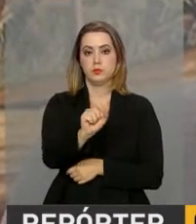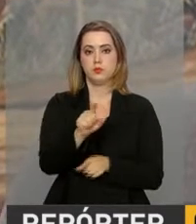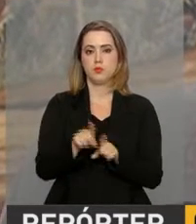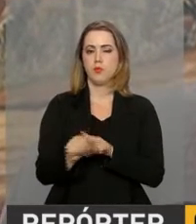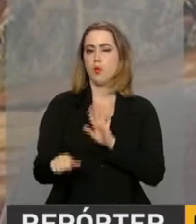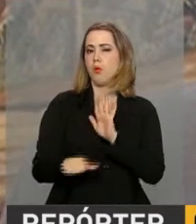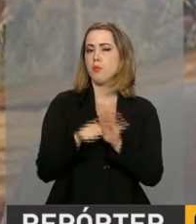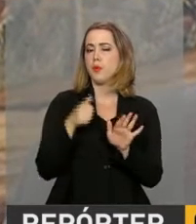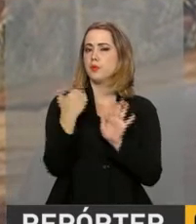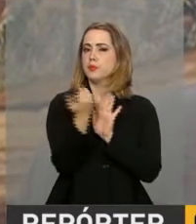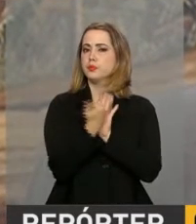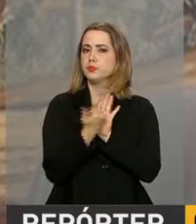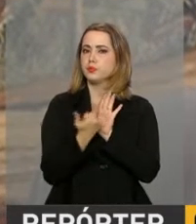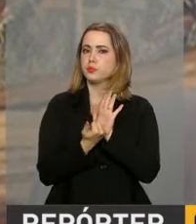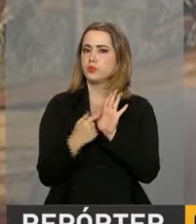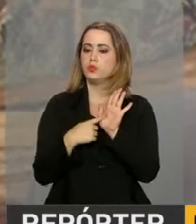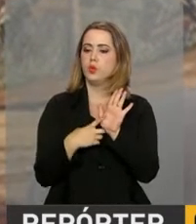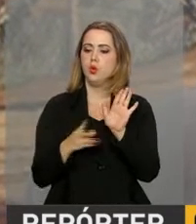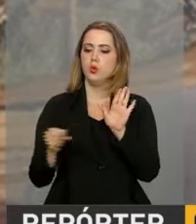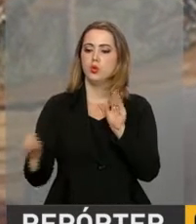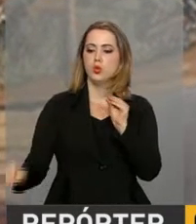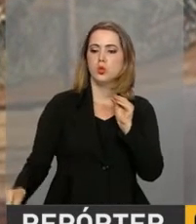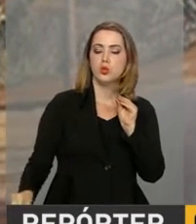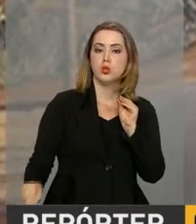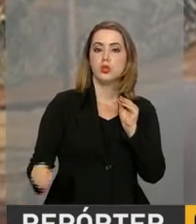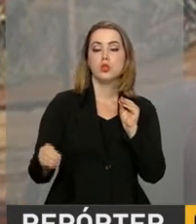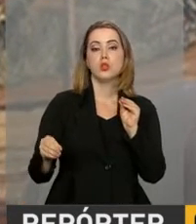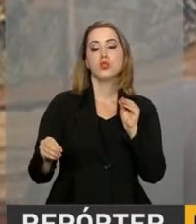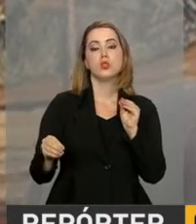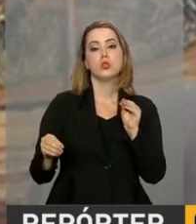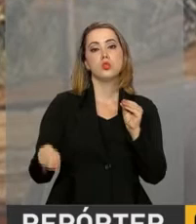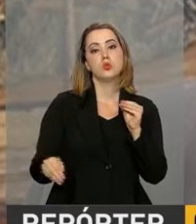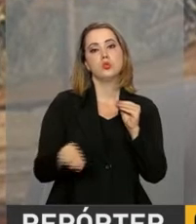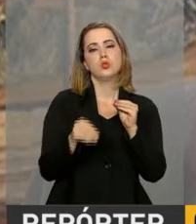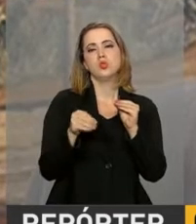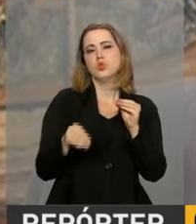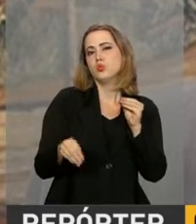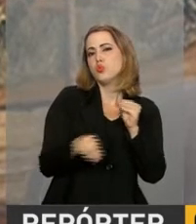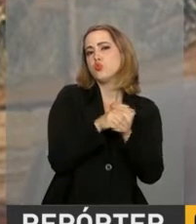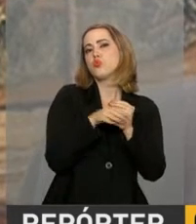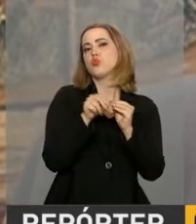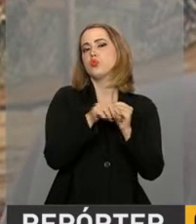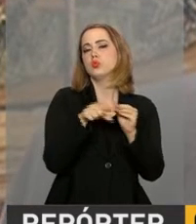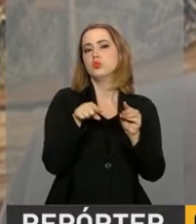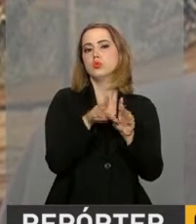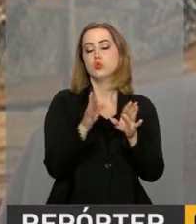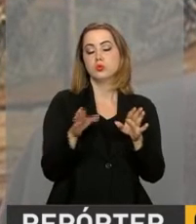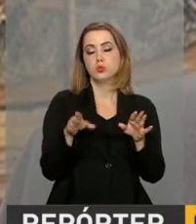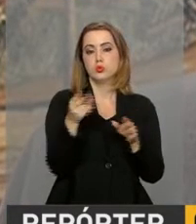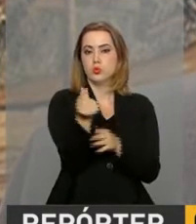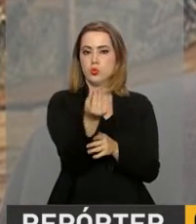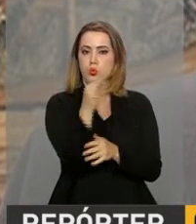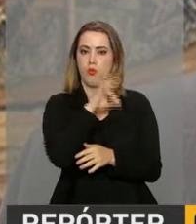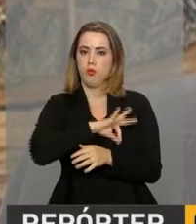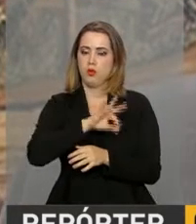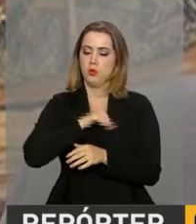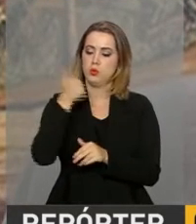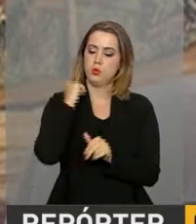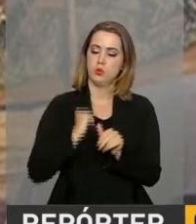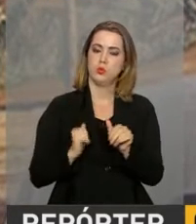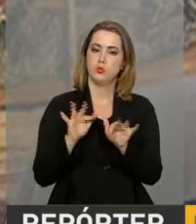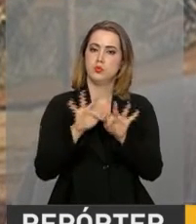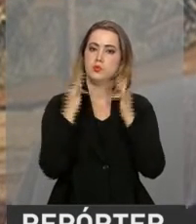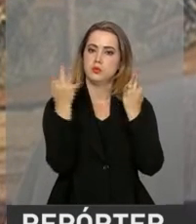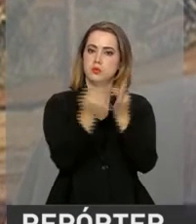primeiro um programa que acrescentou o Bolsa Família, né, um recurso, acrescentou algumas variáveis,